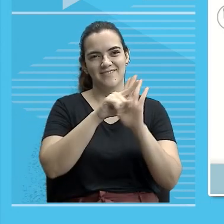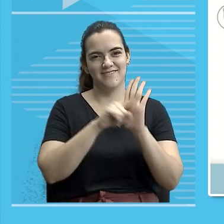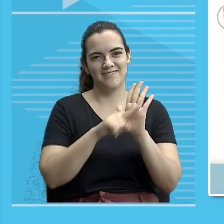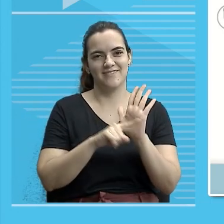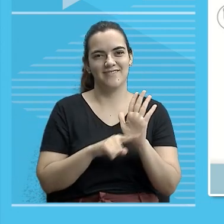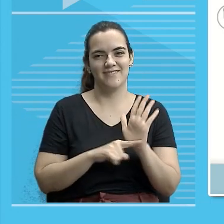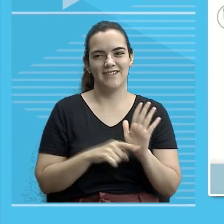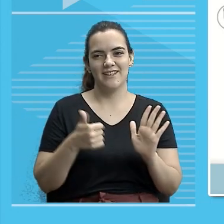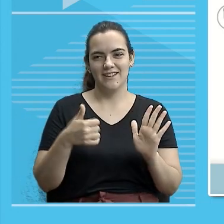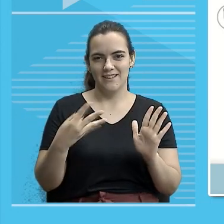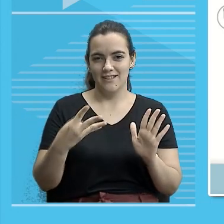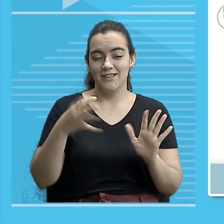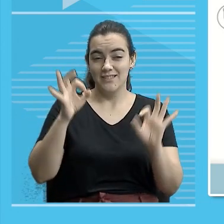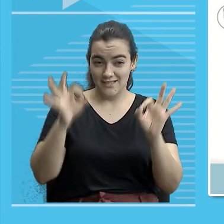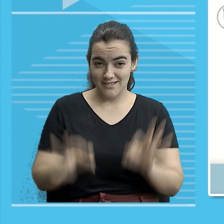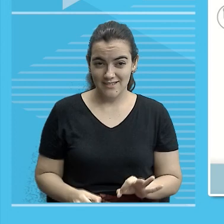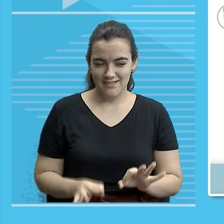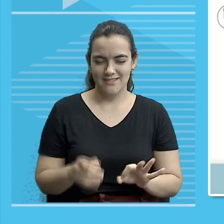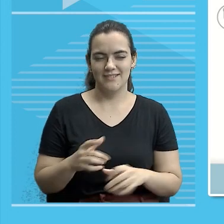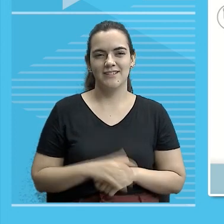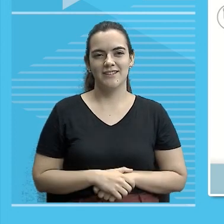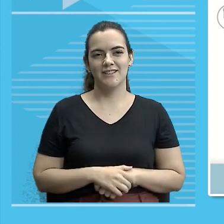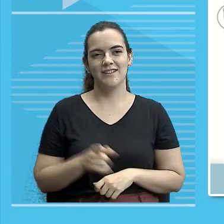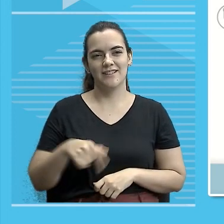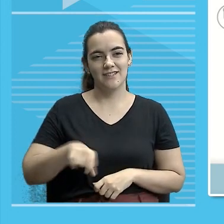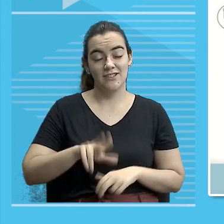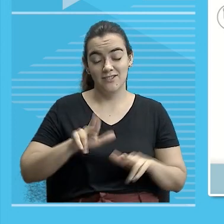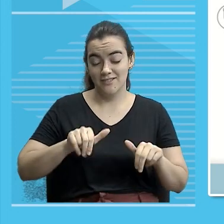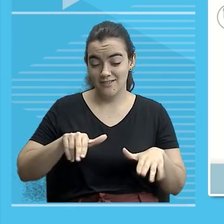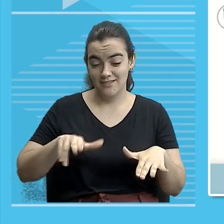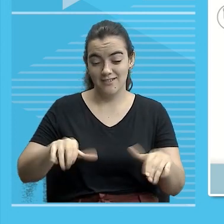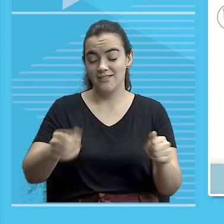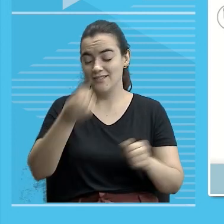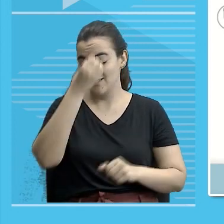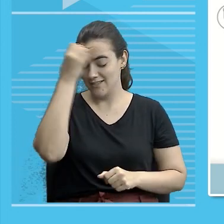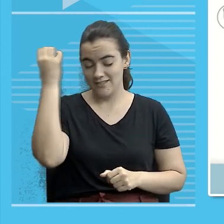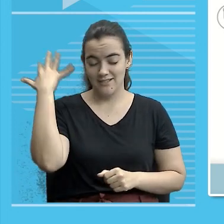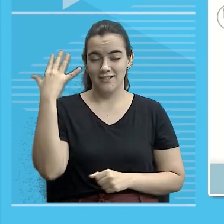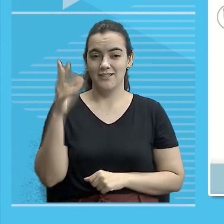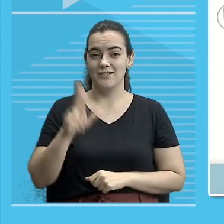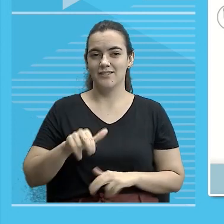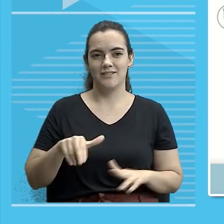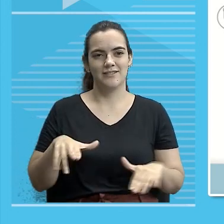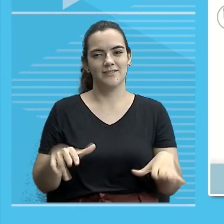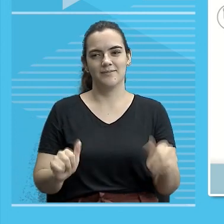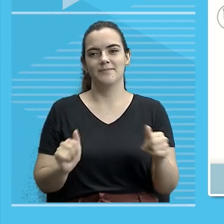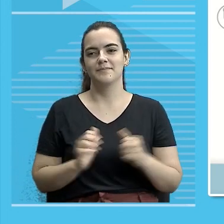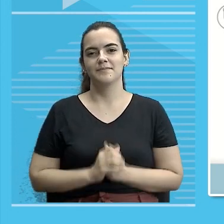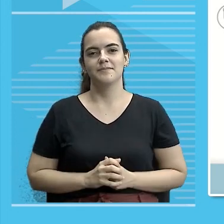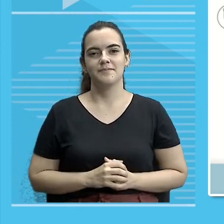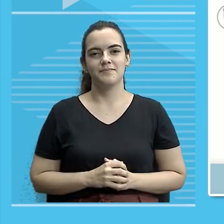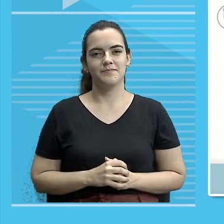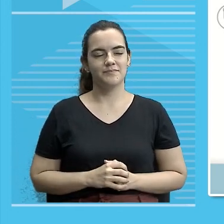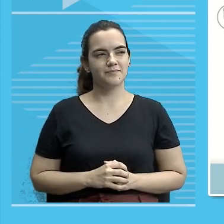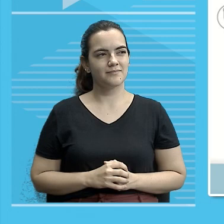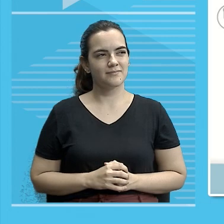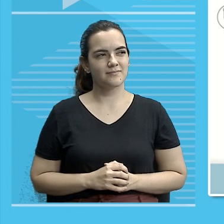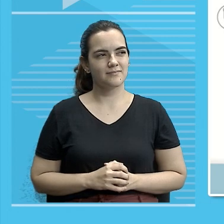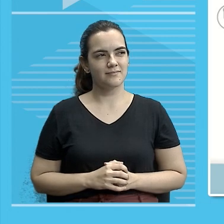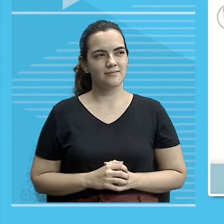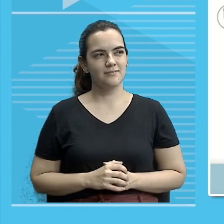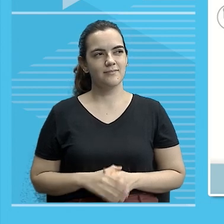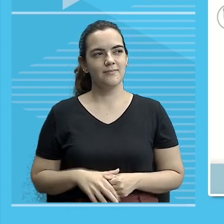eu garanto vocês não erraram Então vamos lá Professor Qual é a resposta